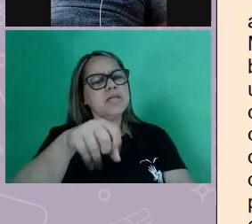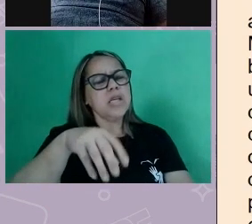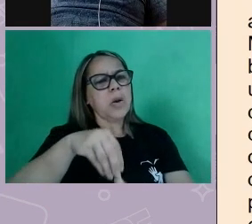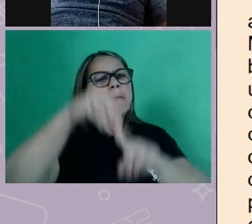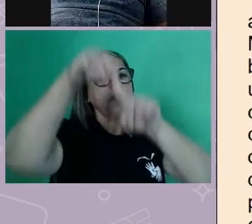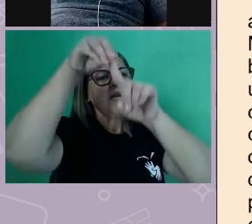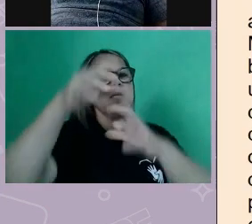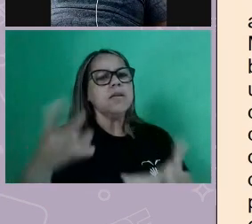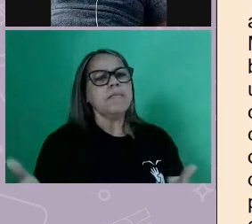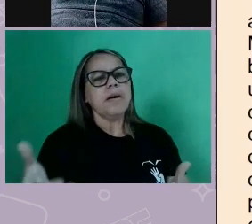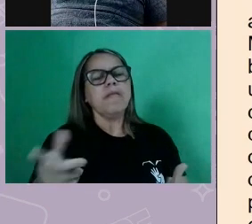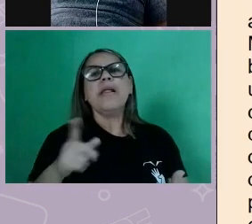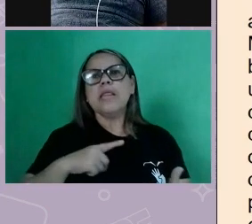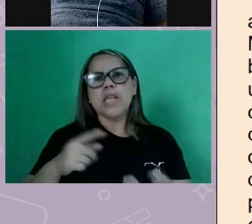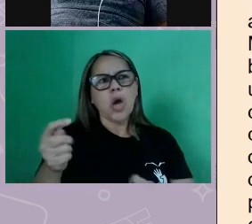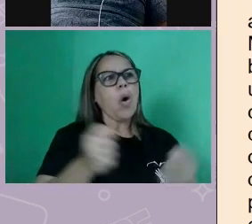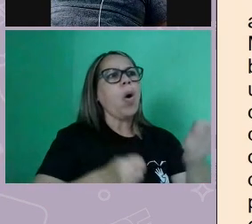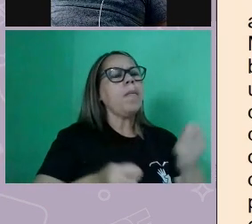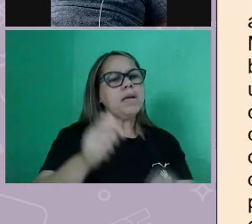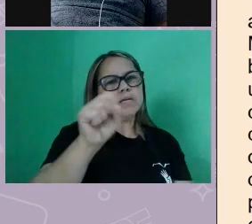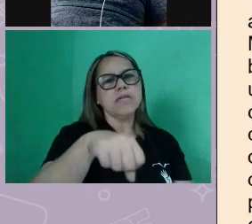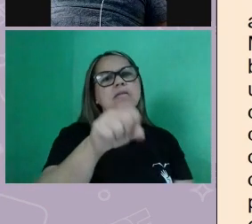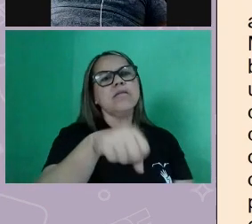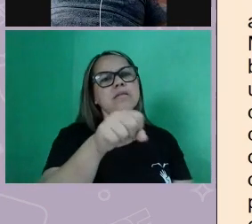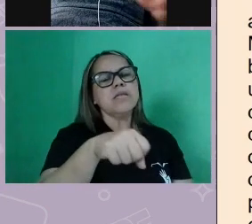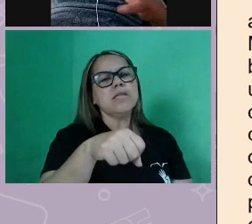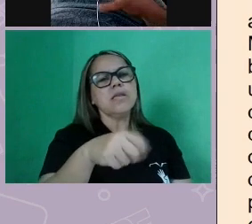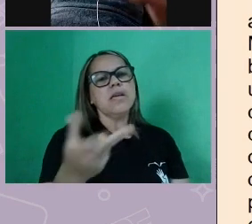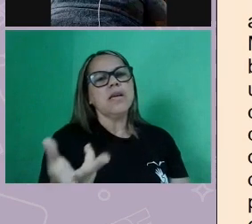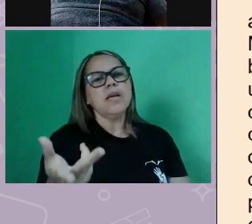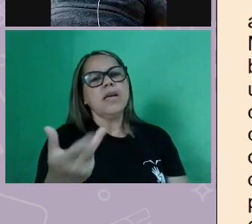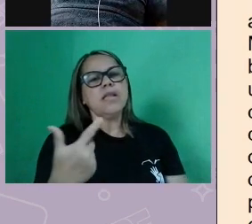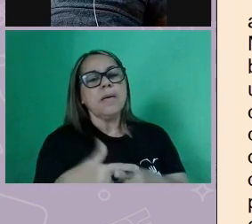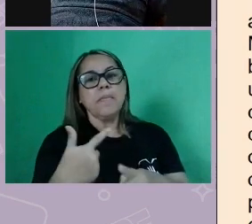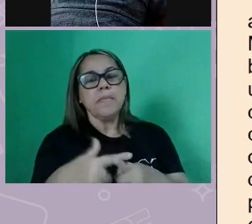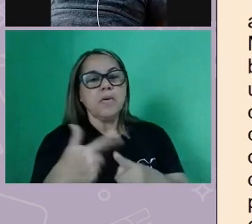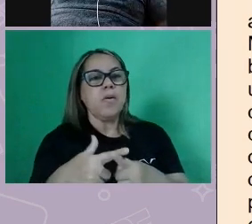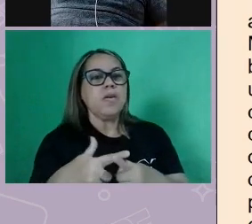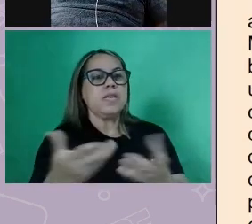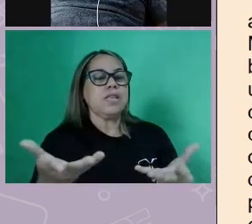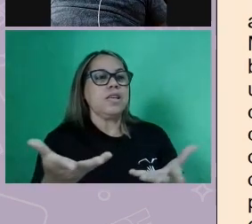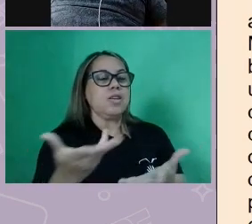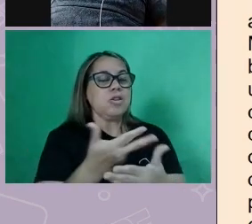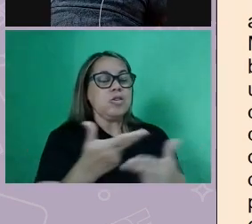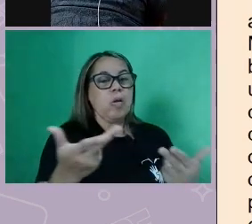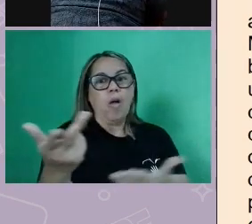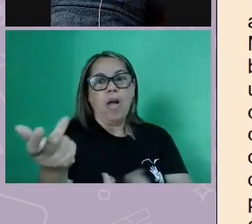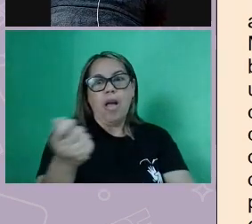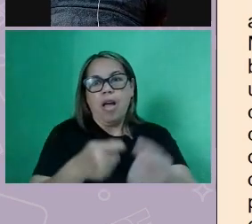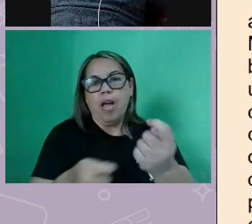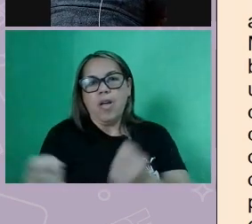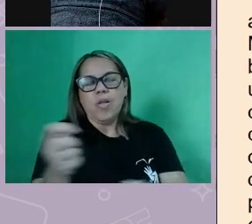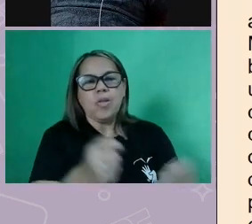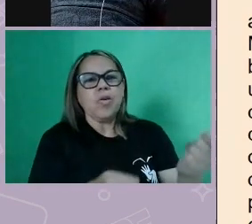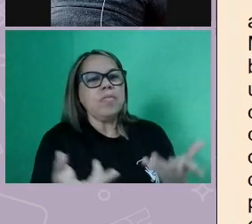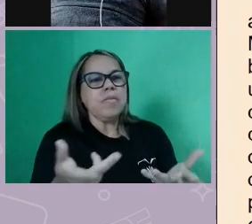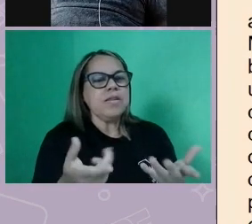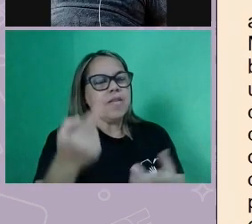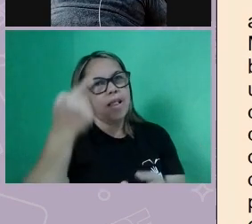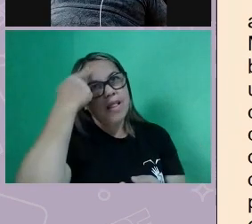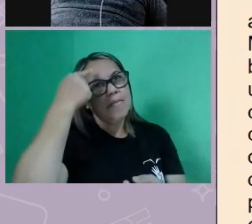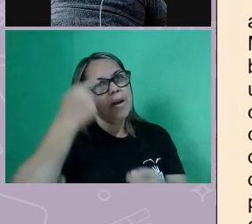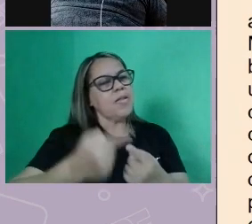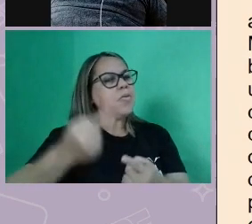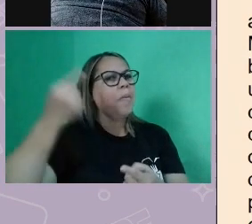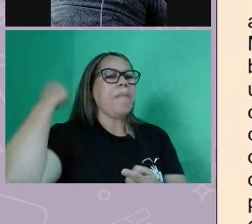existia comércio até existia até porque as trocas comerciais são coisas que remontam a antiguidade ou até